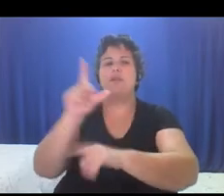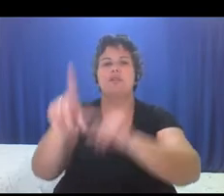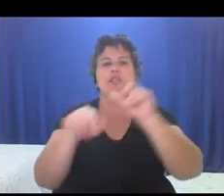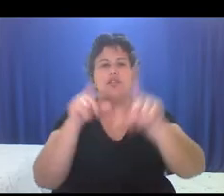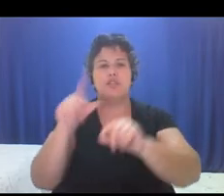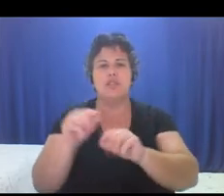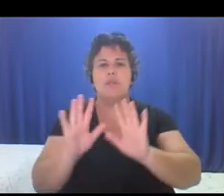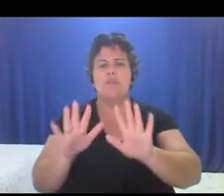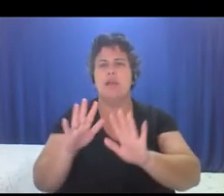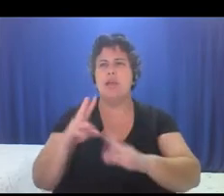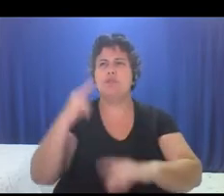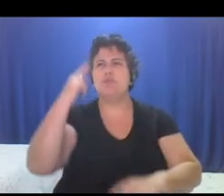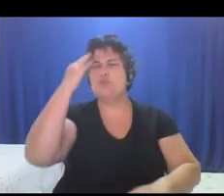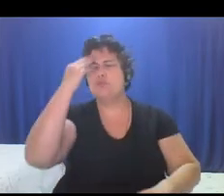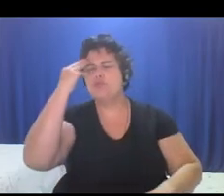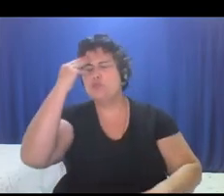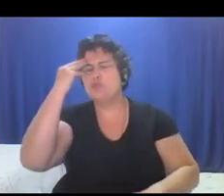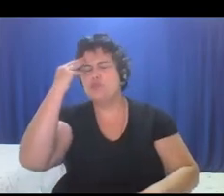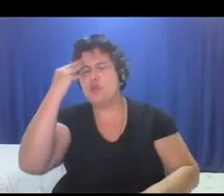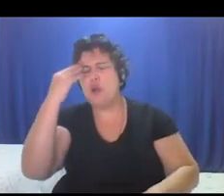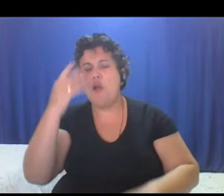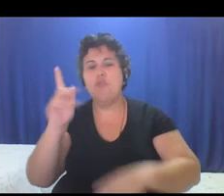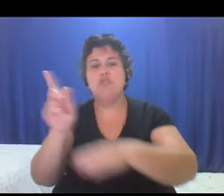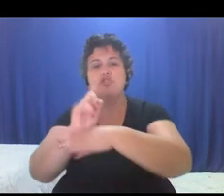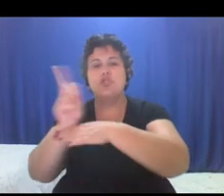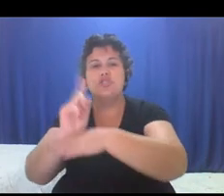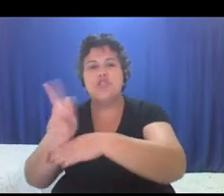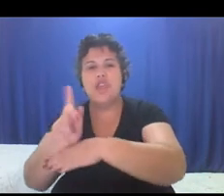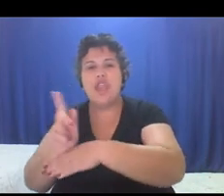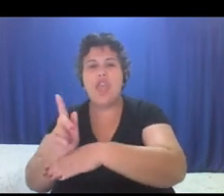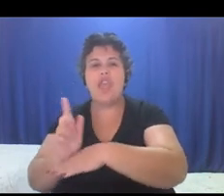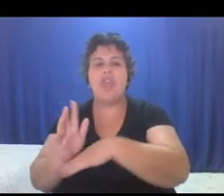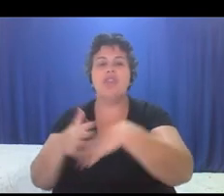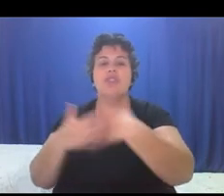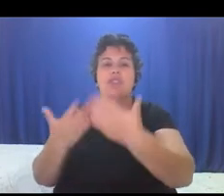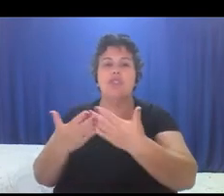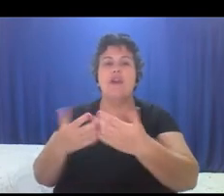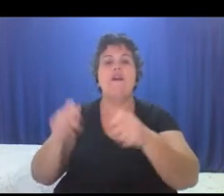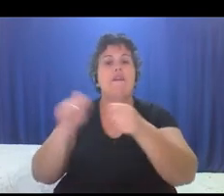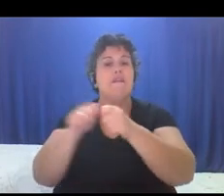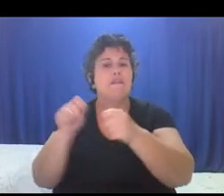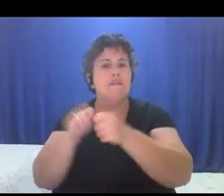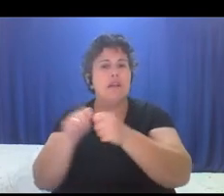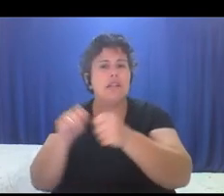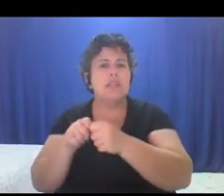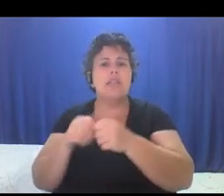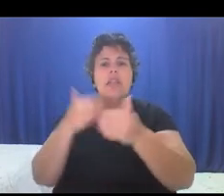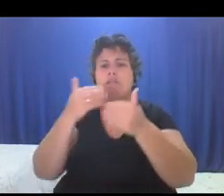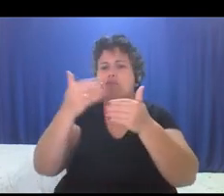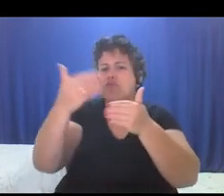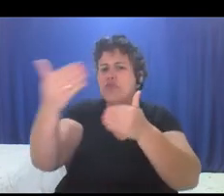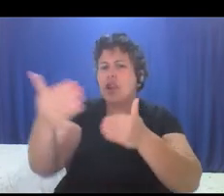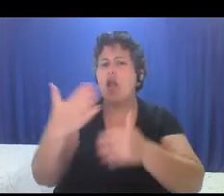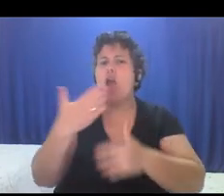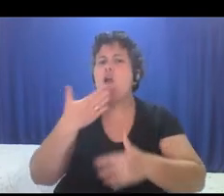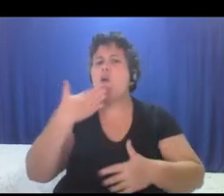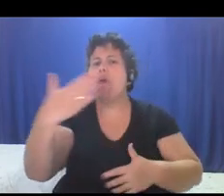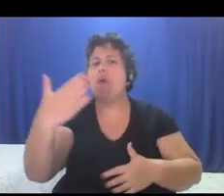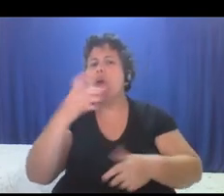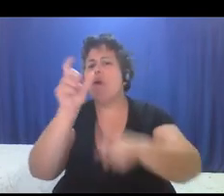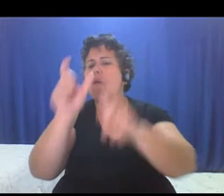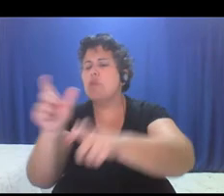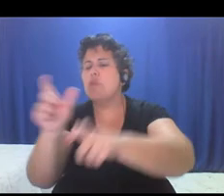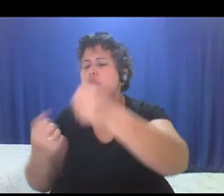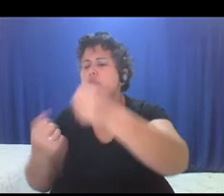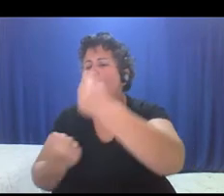gerente. Tá, mas Júlia, então vamos fazer essa trilha de carreira juntas, né? Quais são as pessoas que vão te apoiar? O que que você